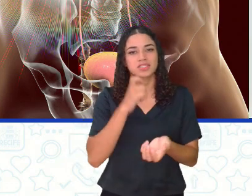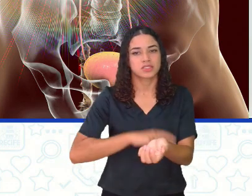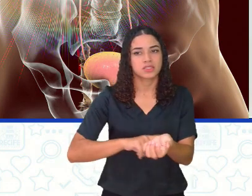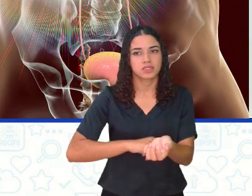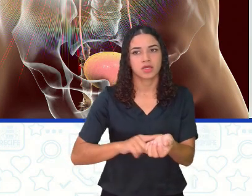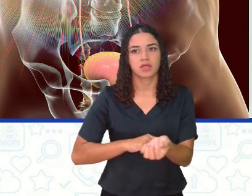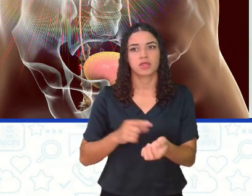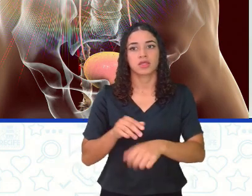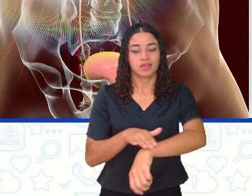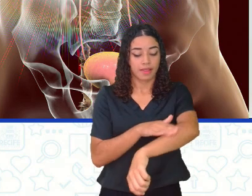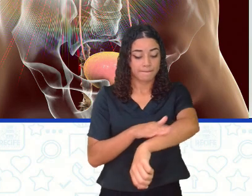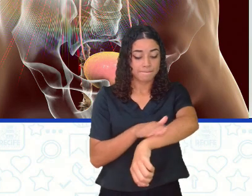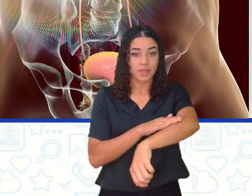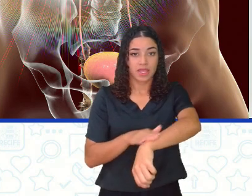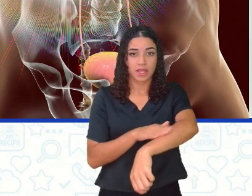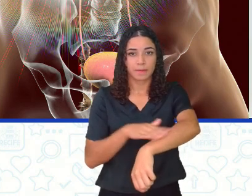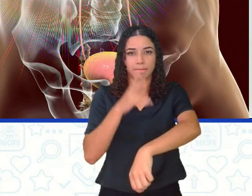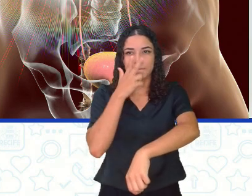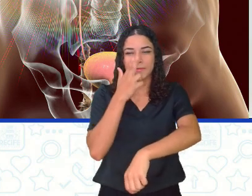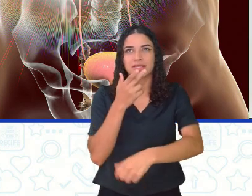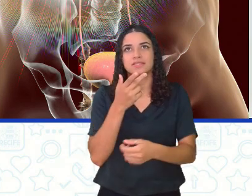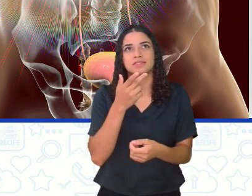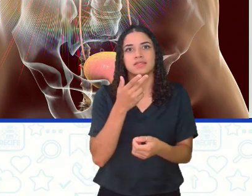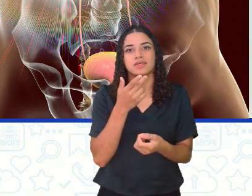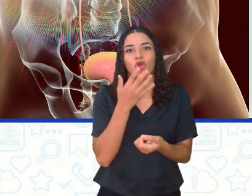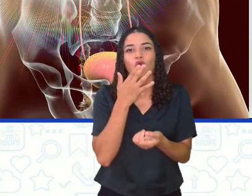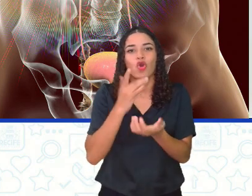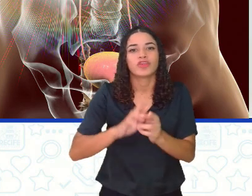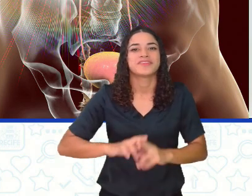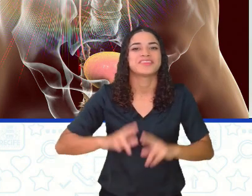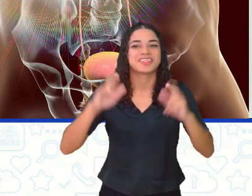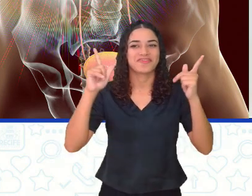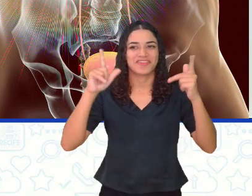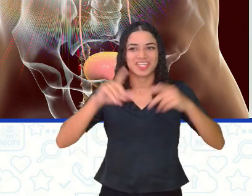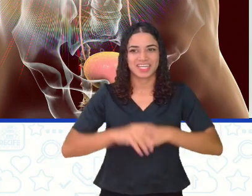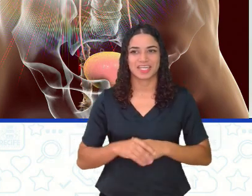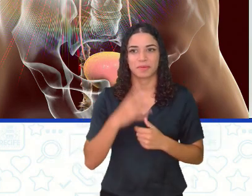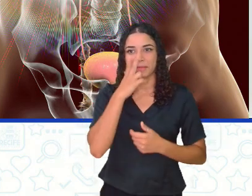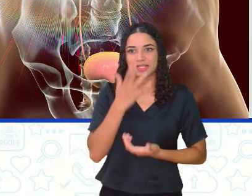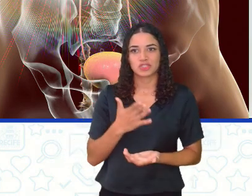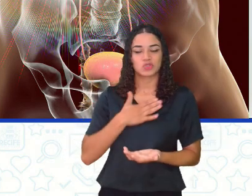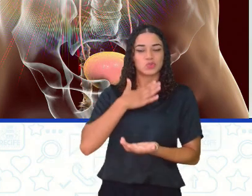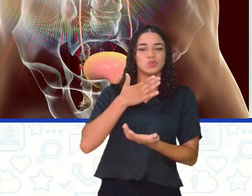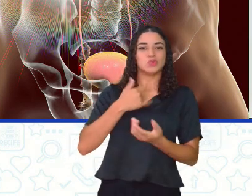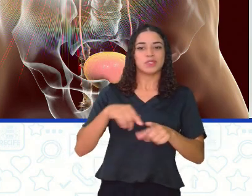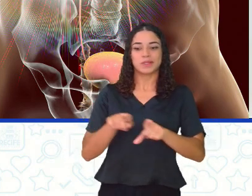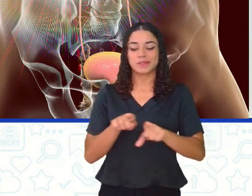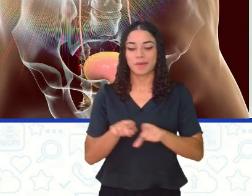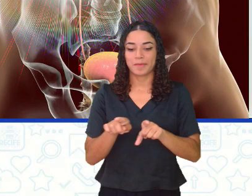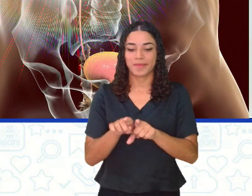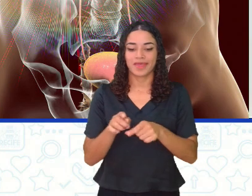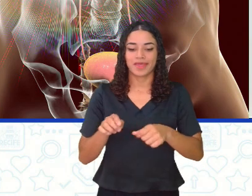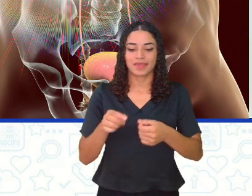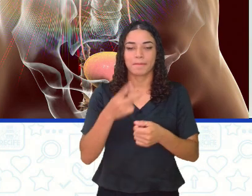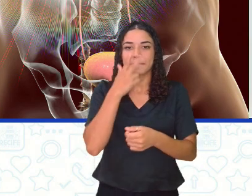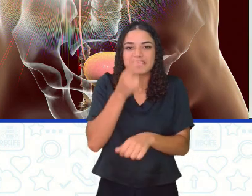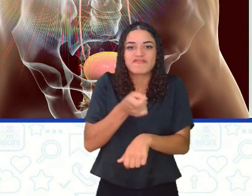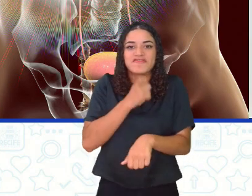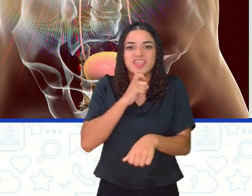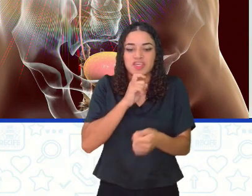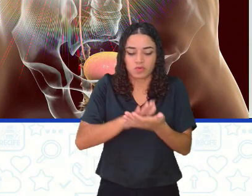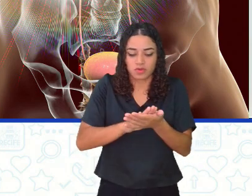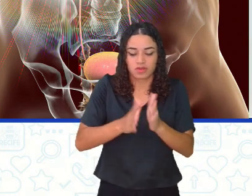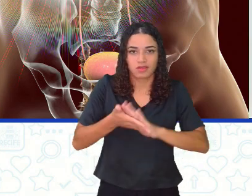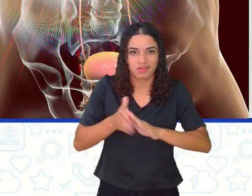tornando pálida, né? A questão aí, a pálida de susto e também gelada de medo. Então, isso também